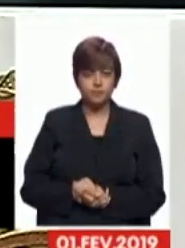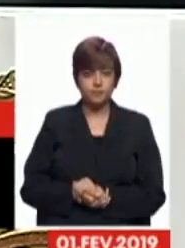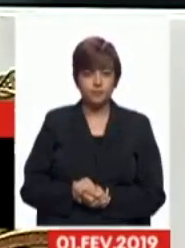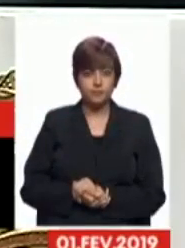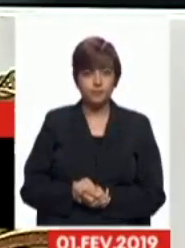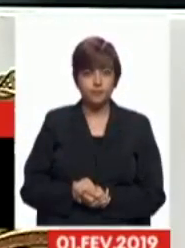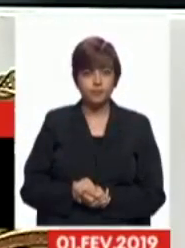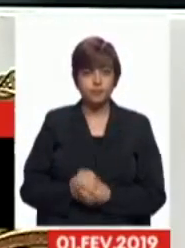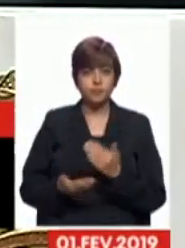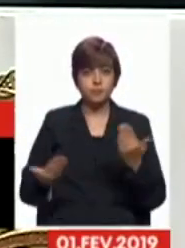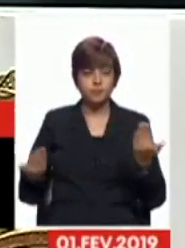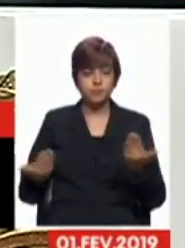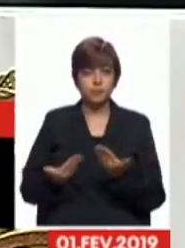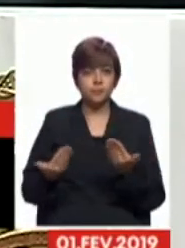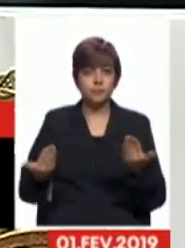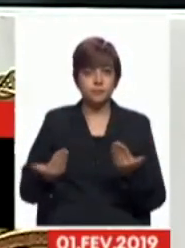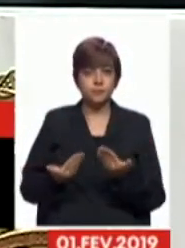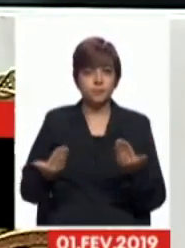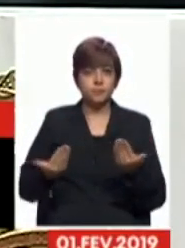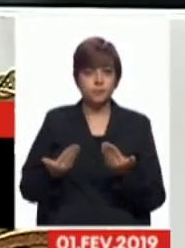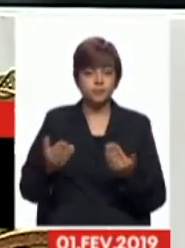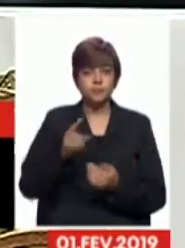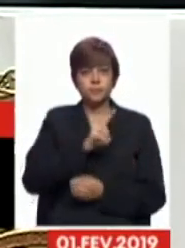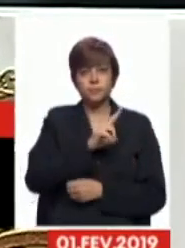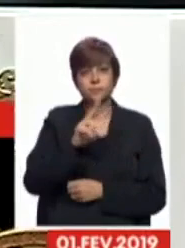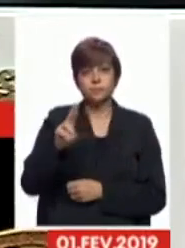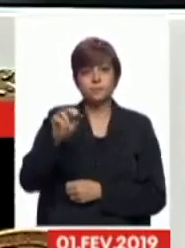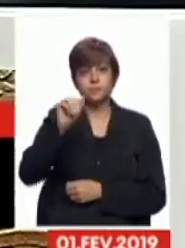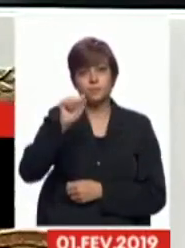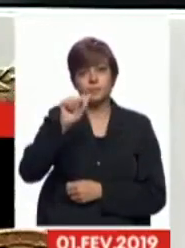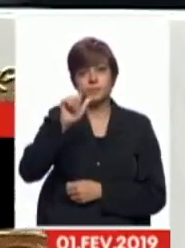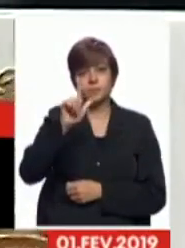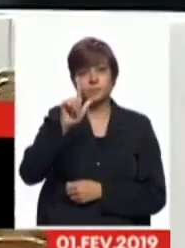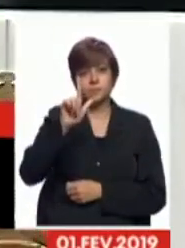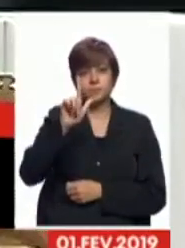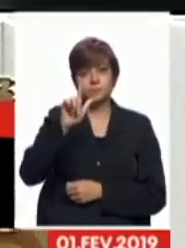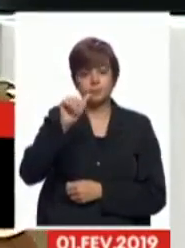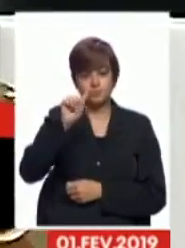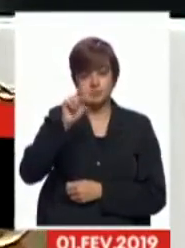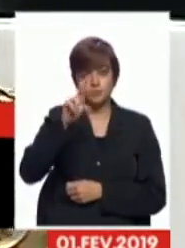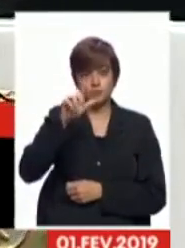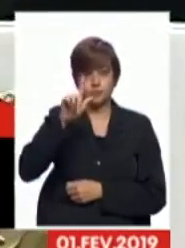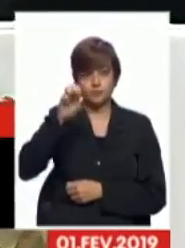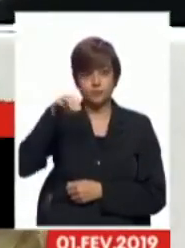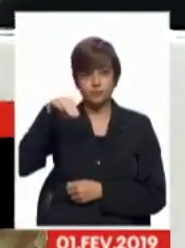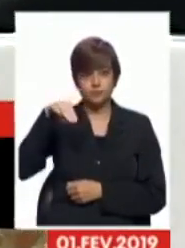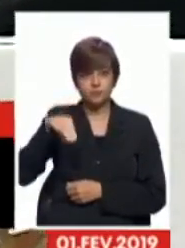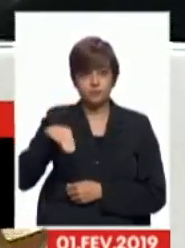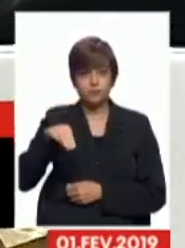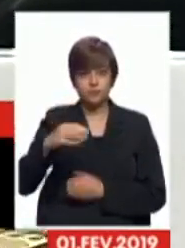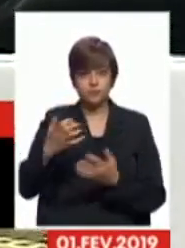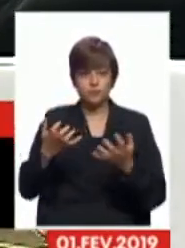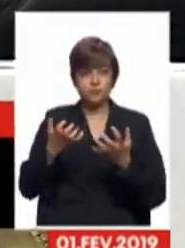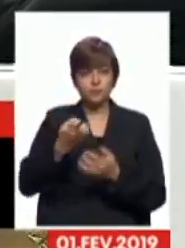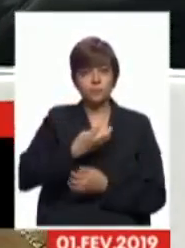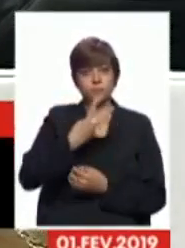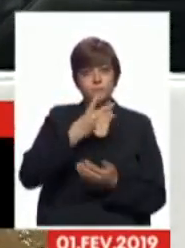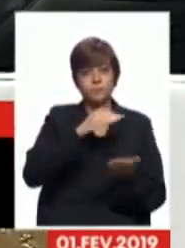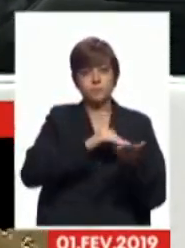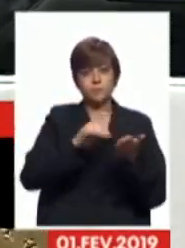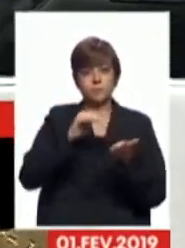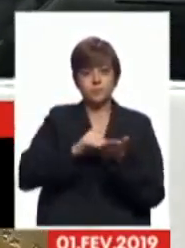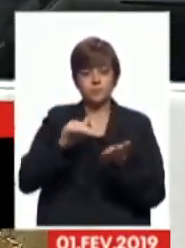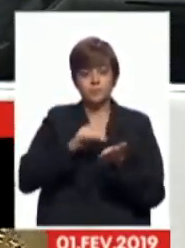A presidência vai submeter o nome do deputado Arlen Santiago, candidato... Deputado Alencar da Silveira Júnior, do